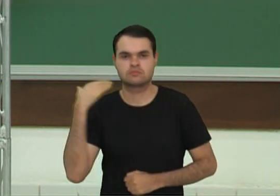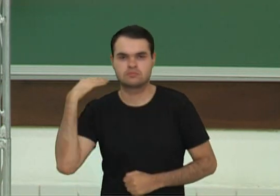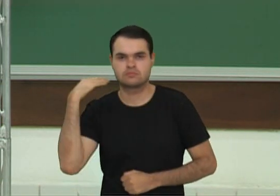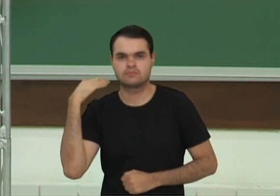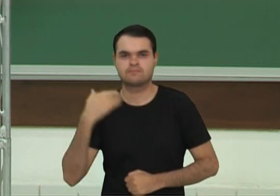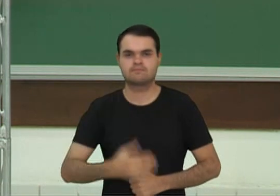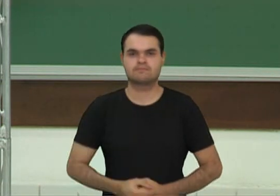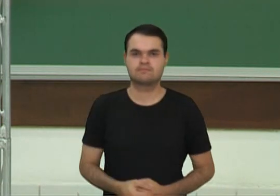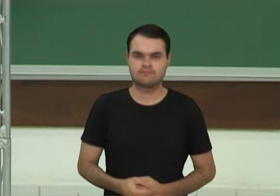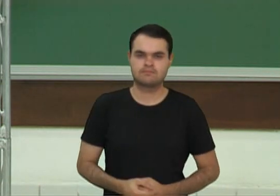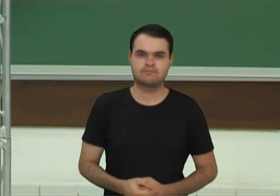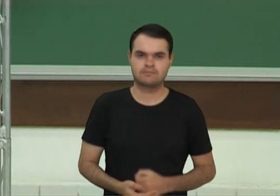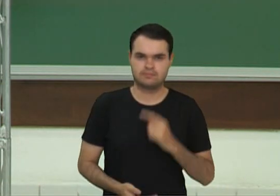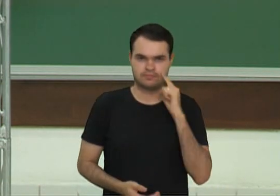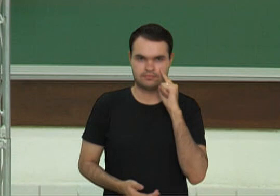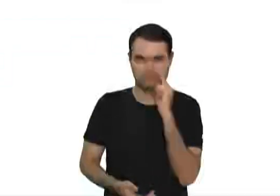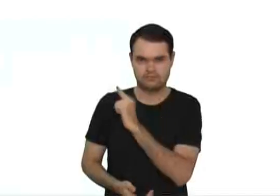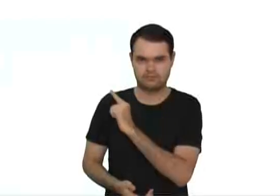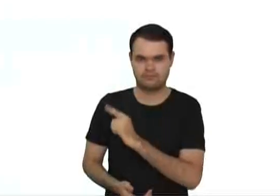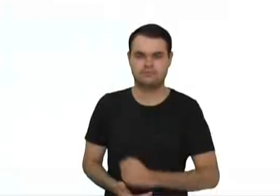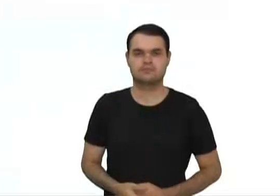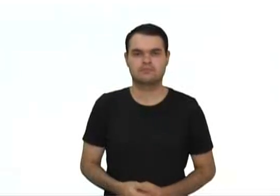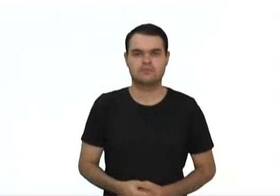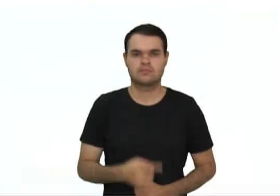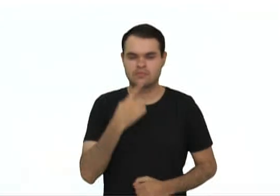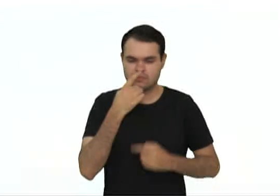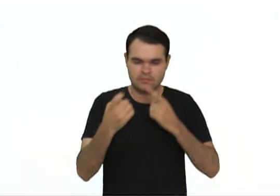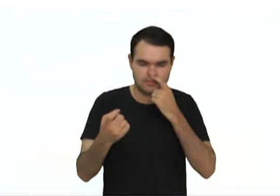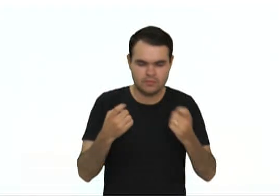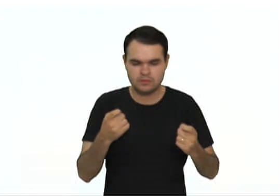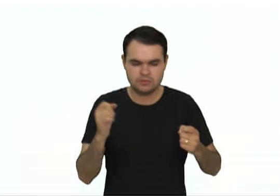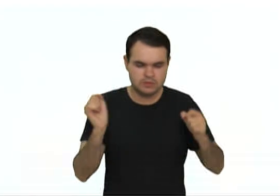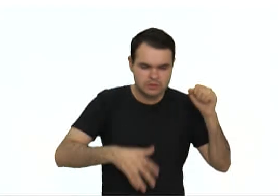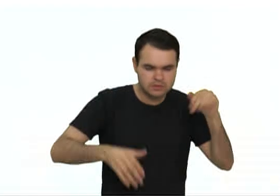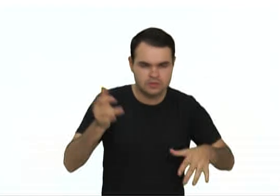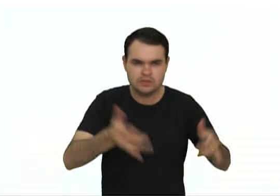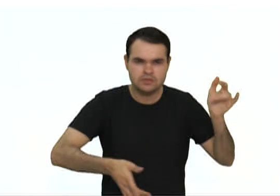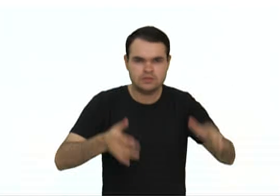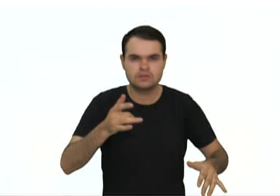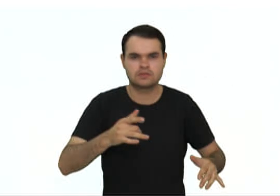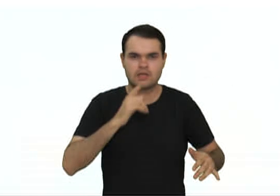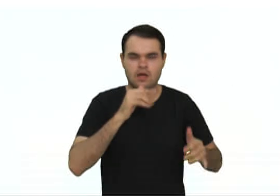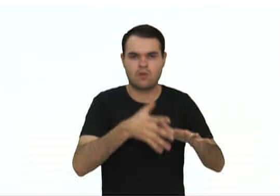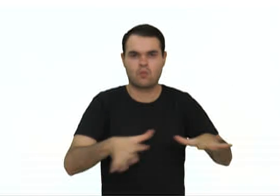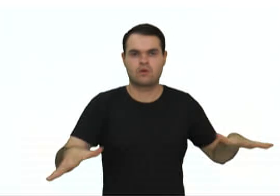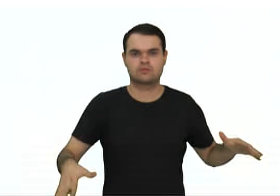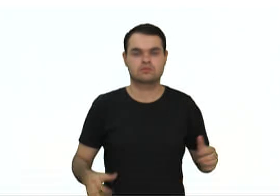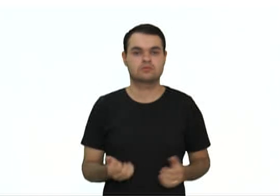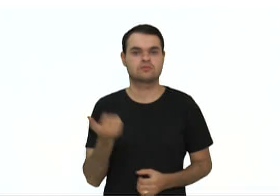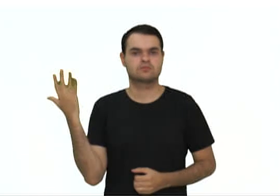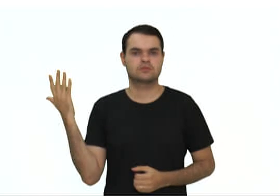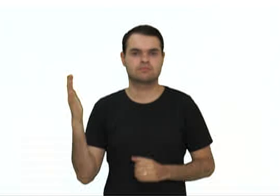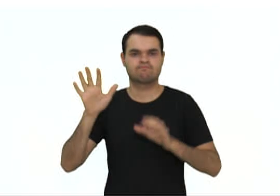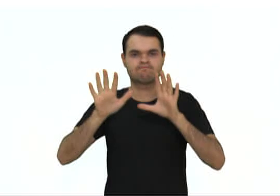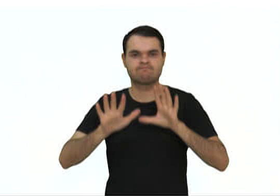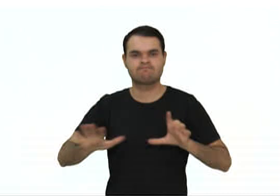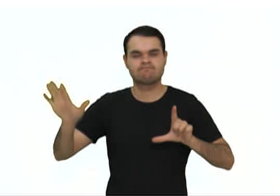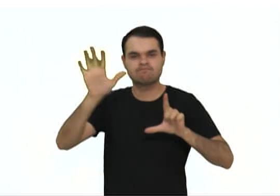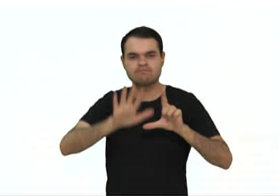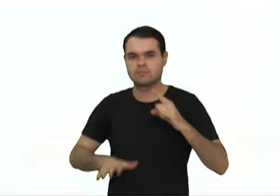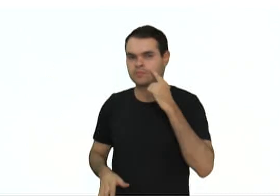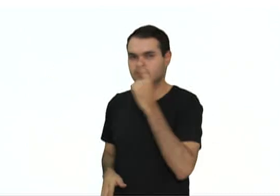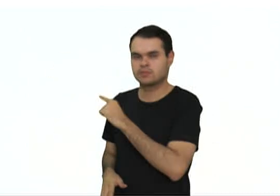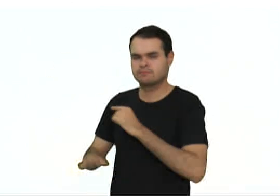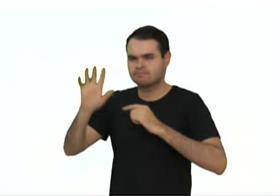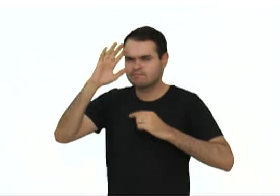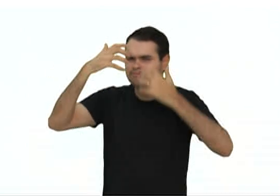desses animais. Aqui na tela, ó, poluição e contaminação das águas. Então, algumas imagens aqui, ó, para que você possa refletir